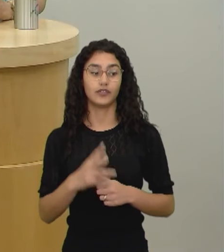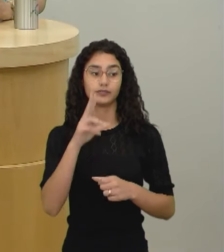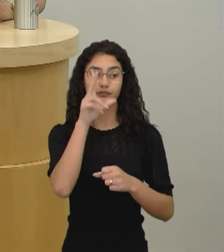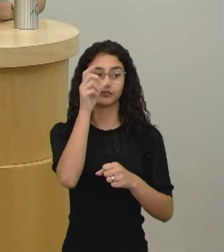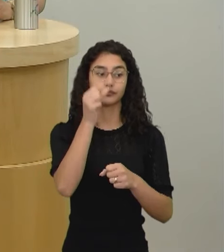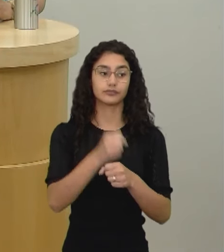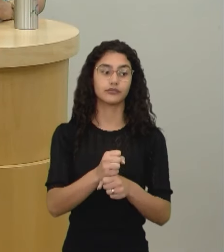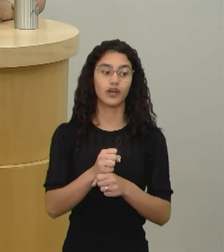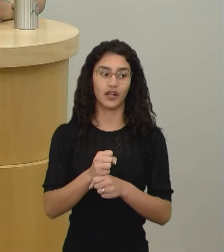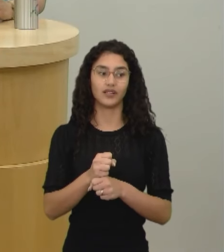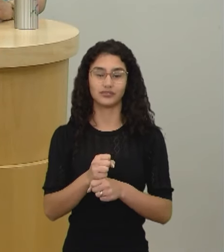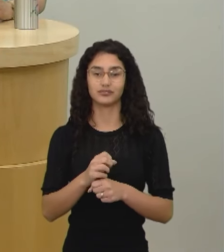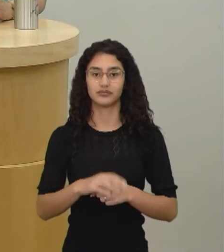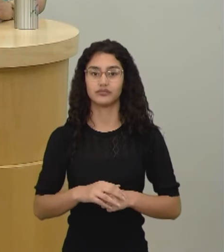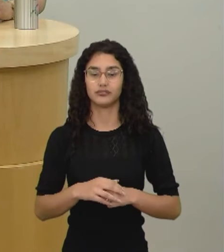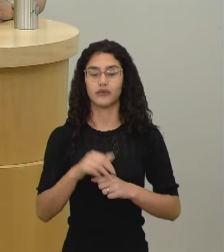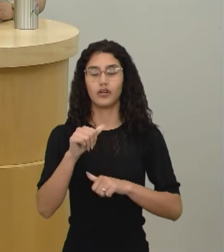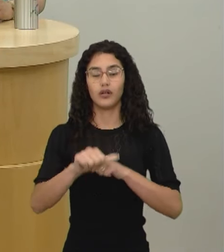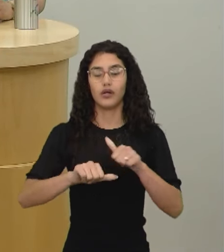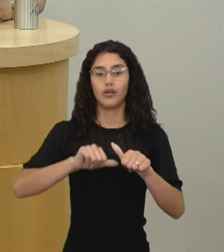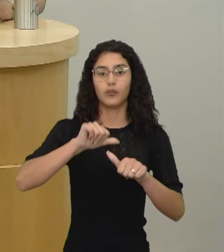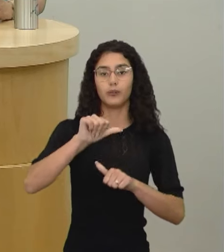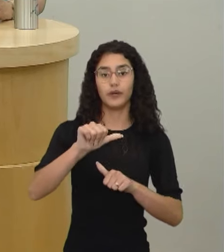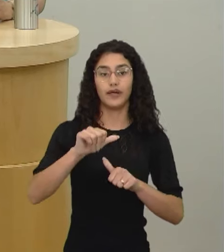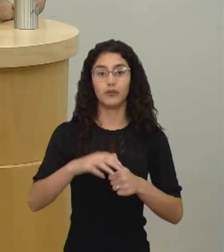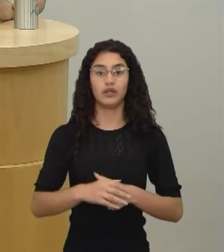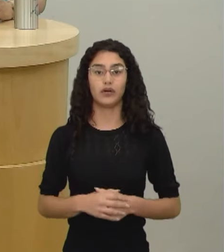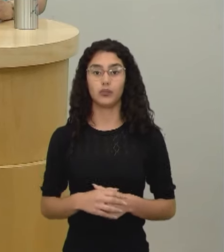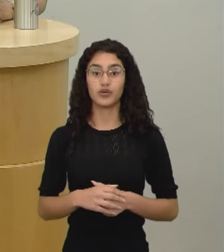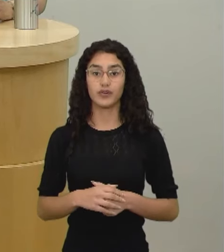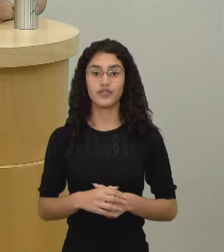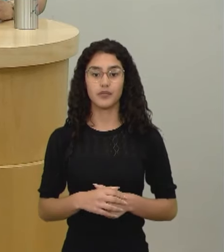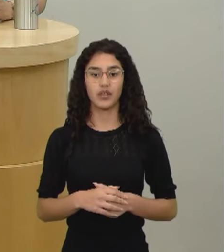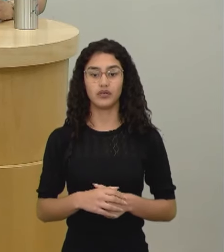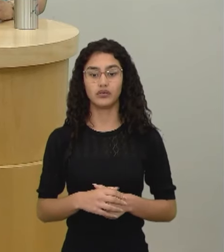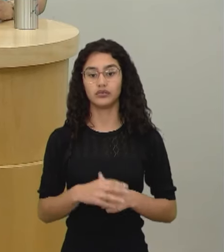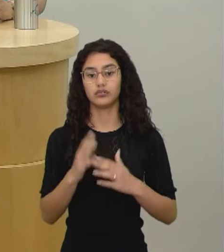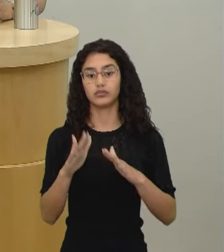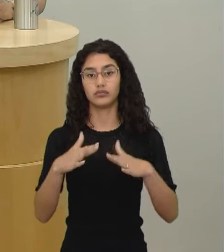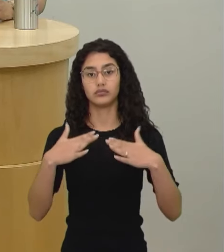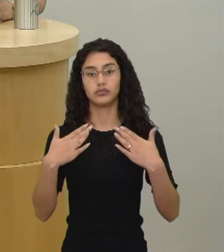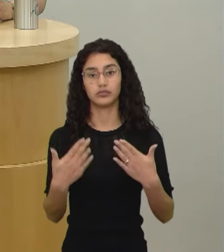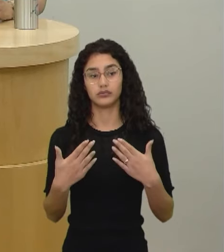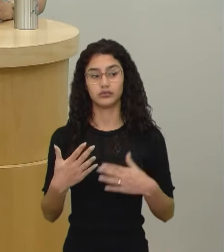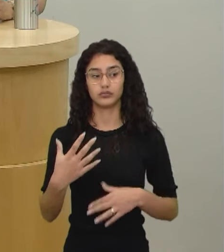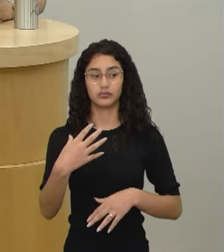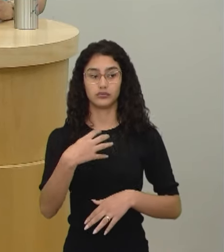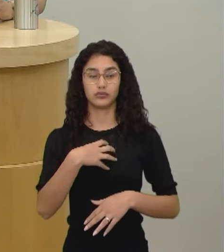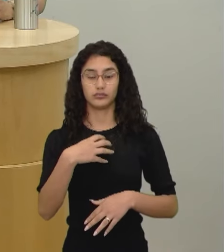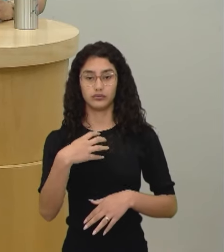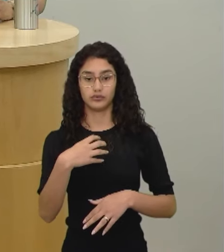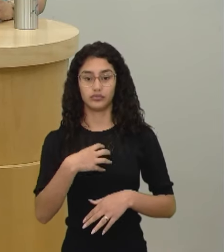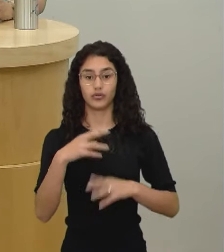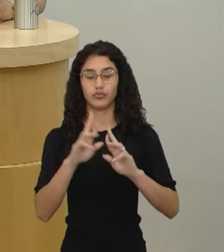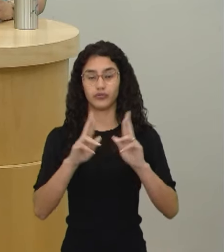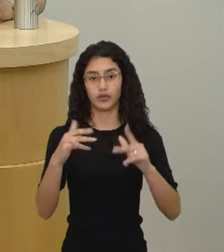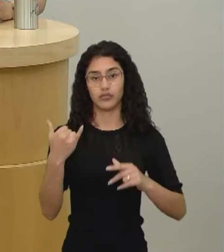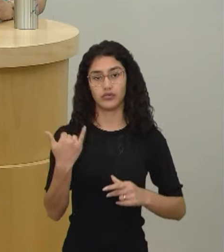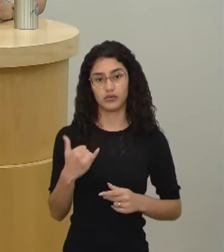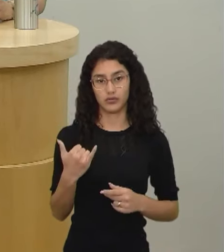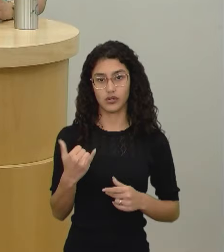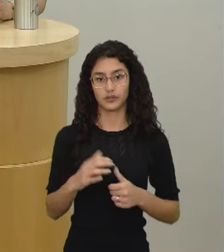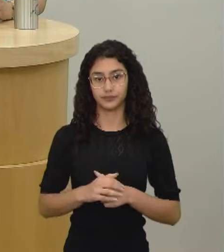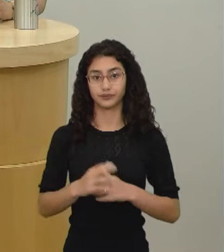força, a reação vai ser oposta, tá? Então, assim, eu tô colocando aqui uma reação oposta ao celular, né?